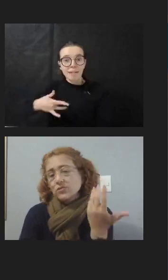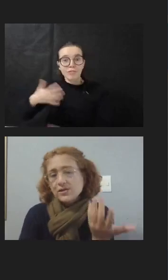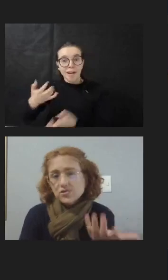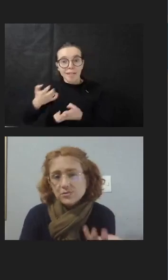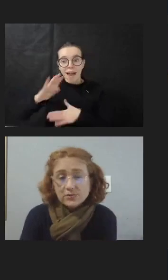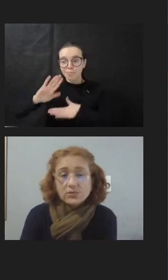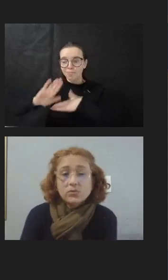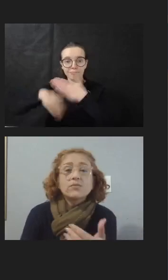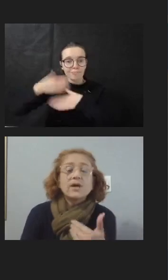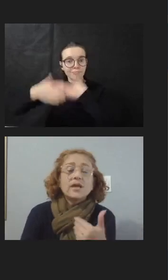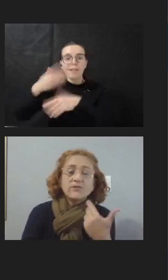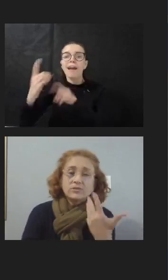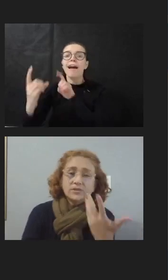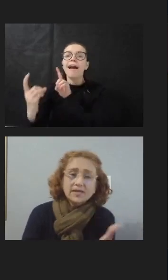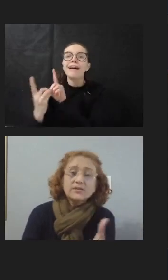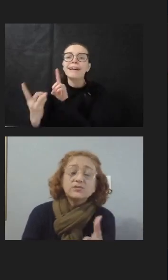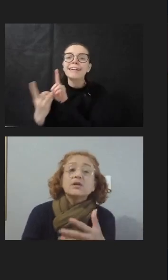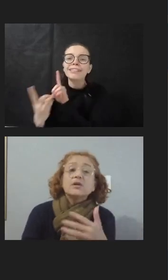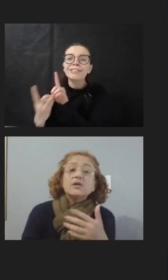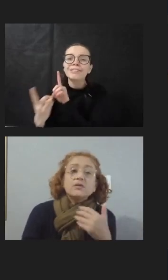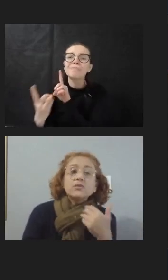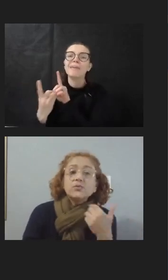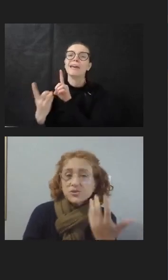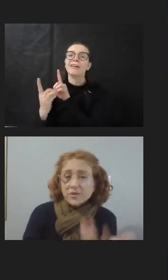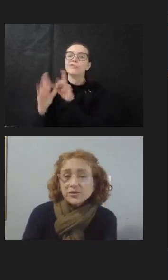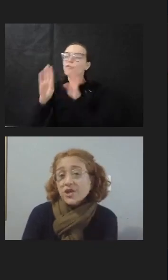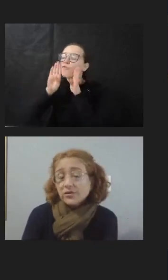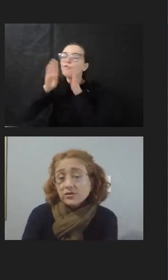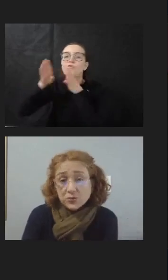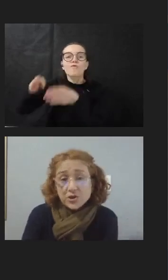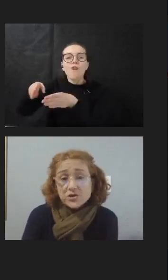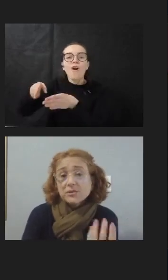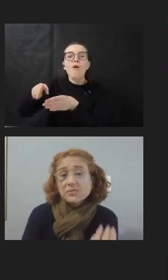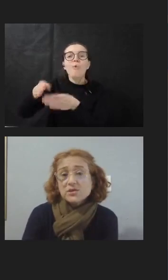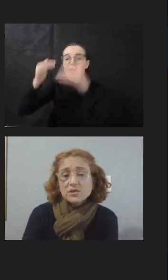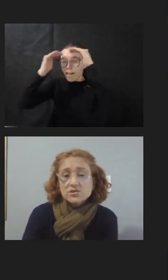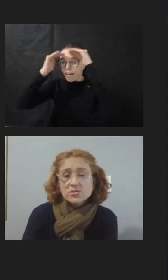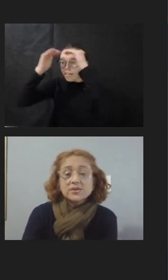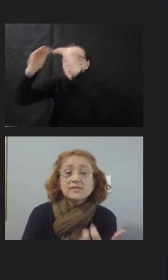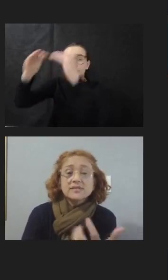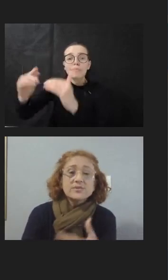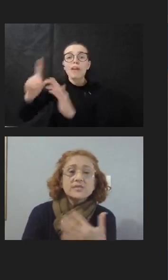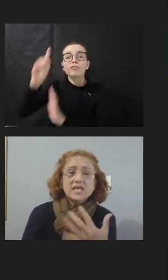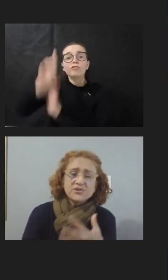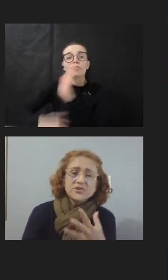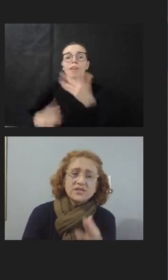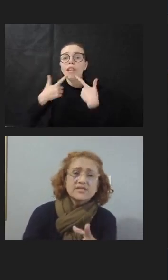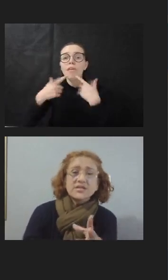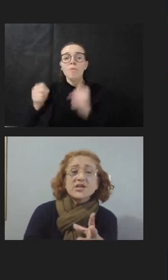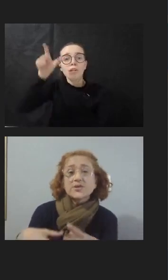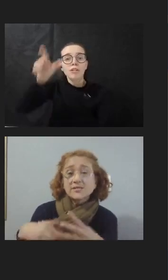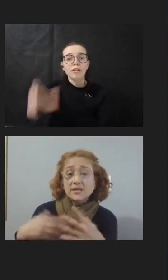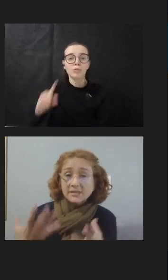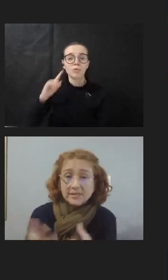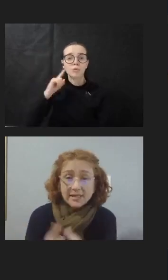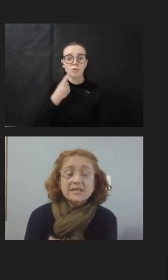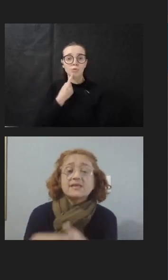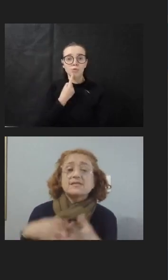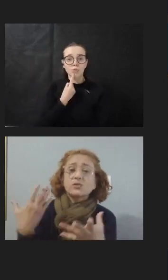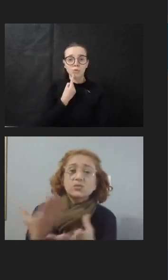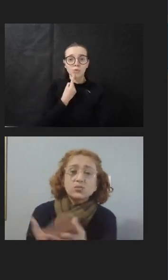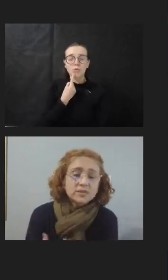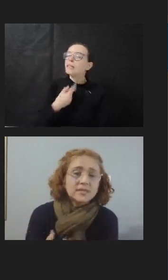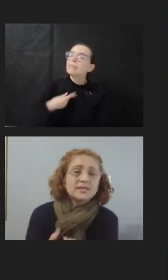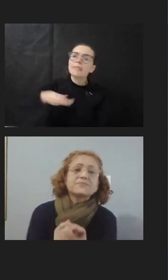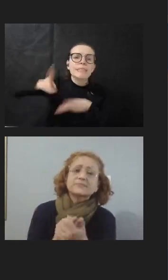um atendimento voltado com respeito ao direito linguístico da pessoa surda. Então, eu sempre tive essa questão dessa bandeira,